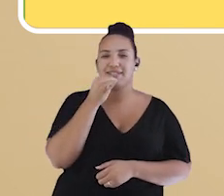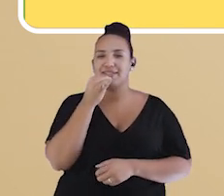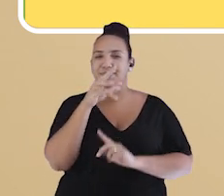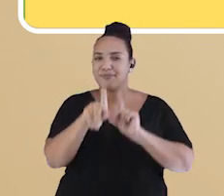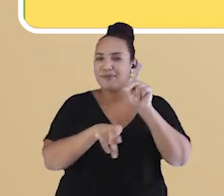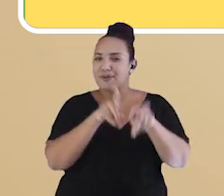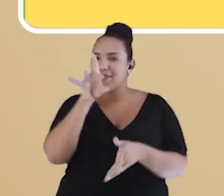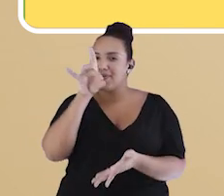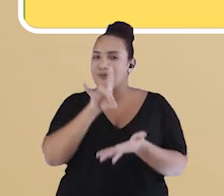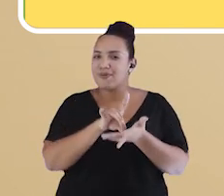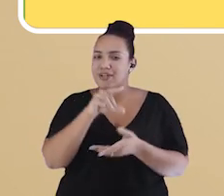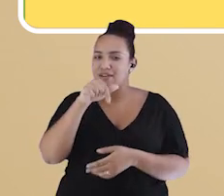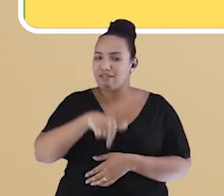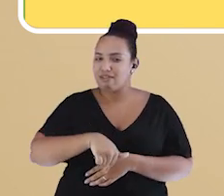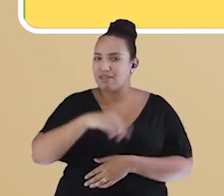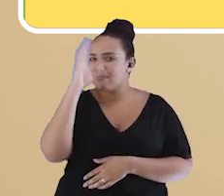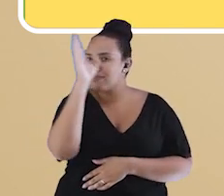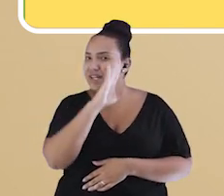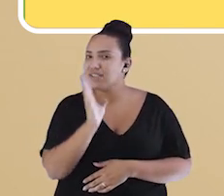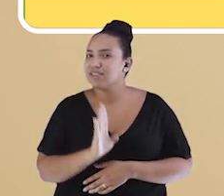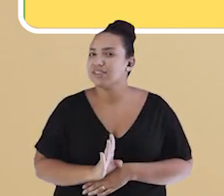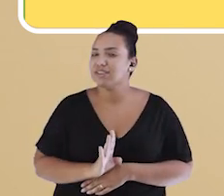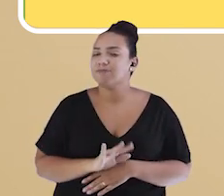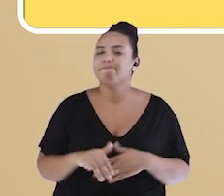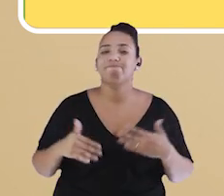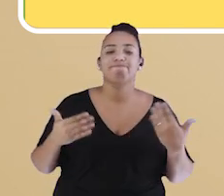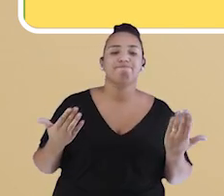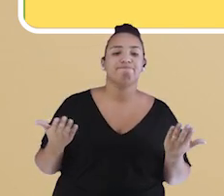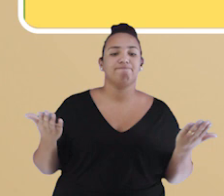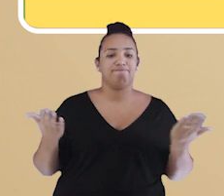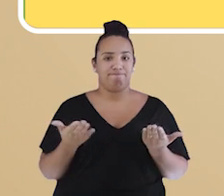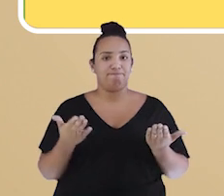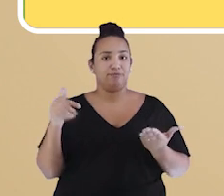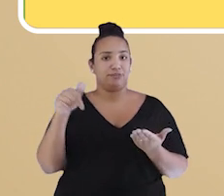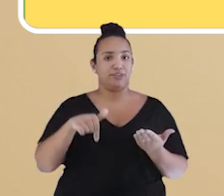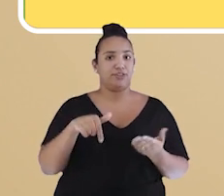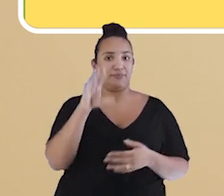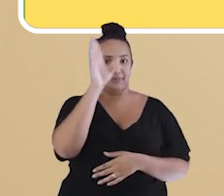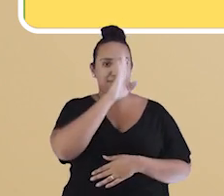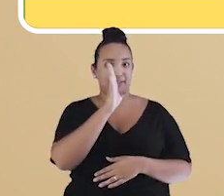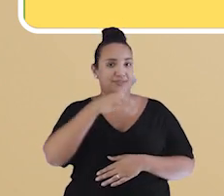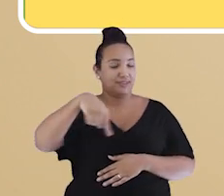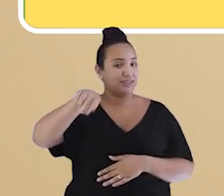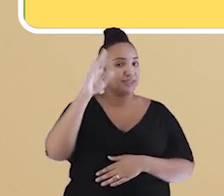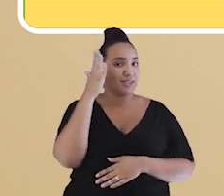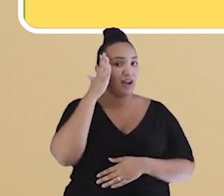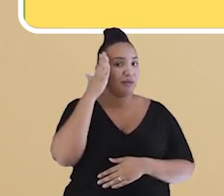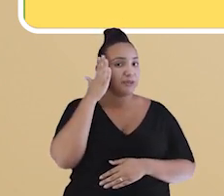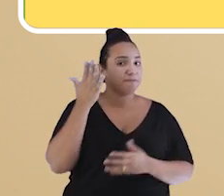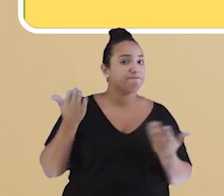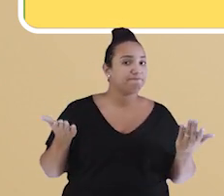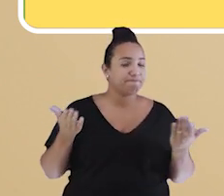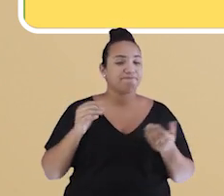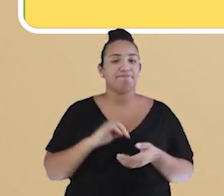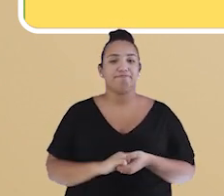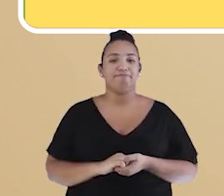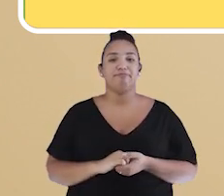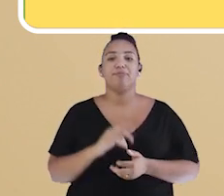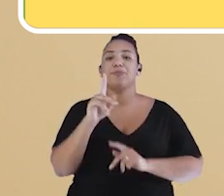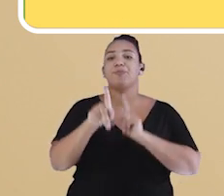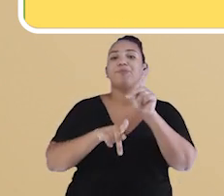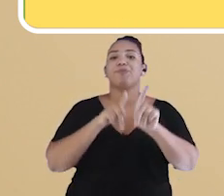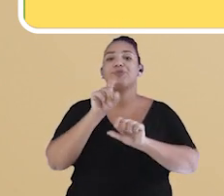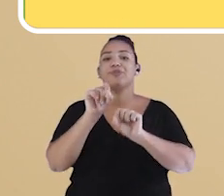os povos originários aqui nas terras que hoje conhecemos como Brasil? São os